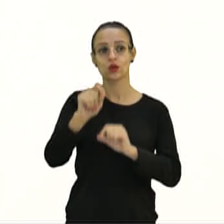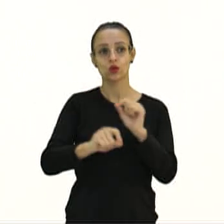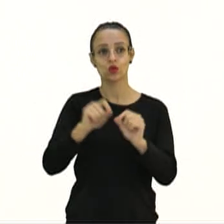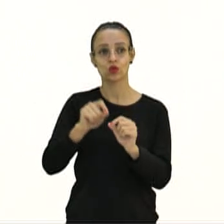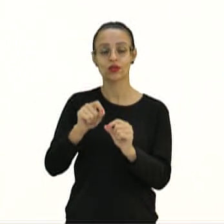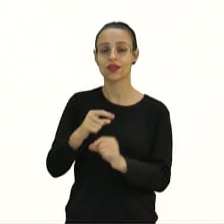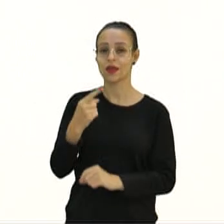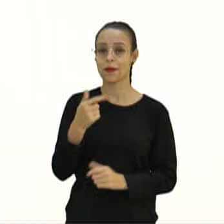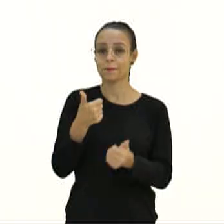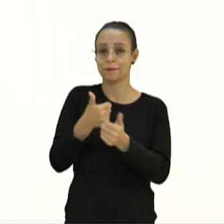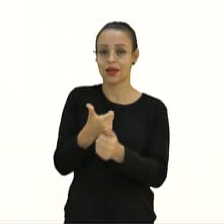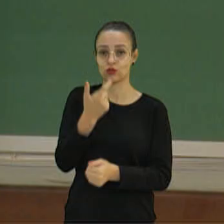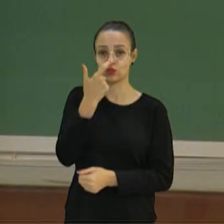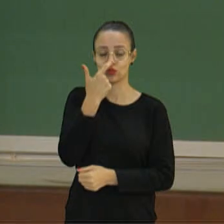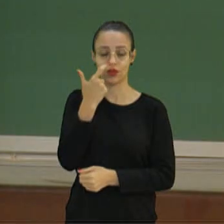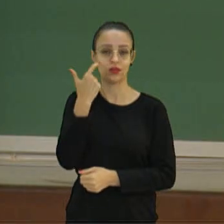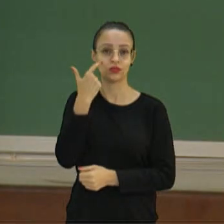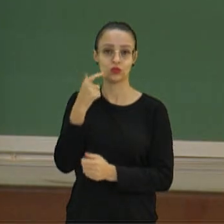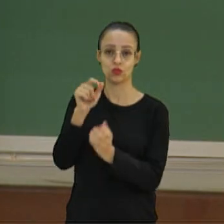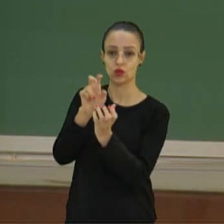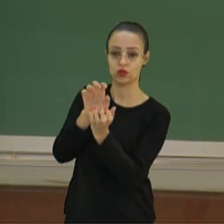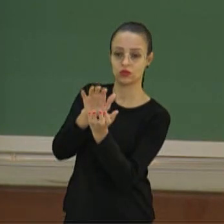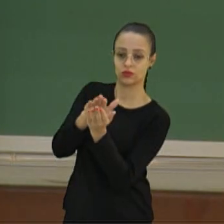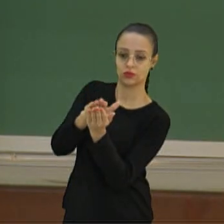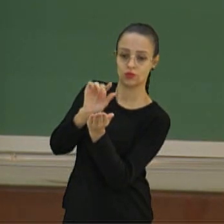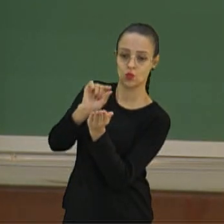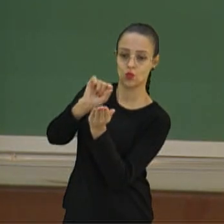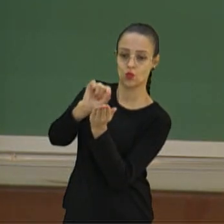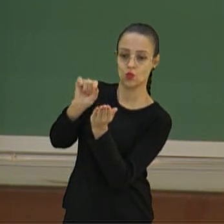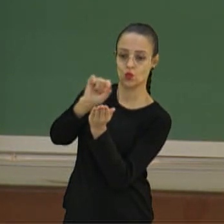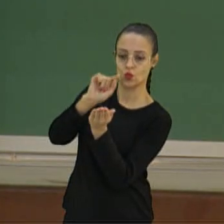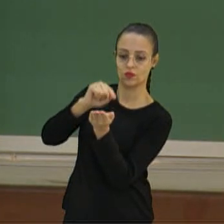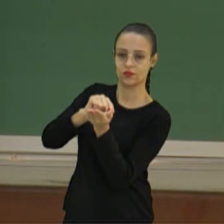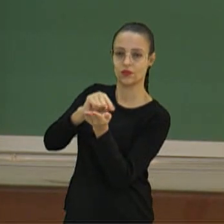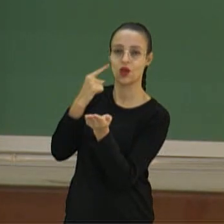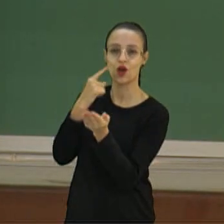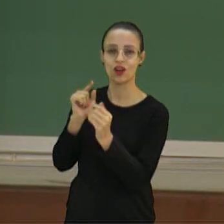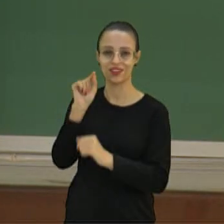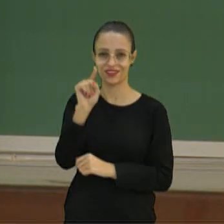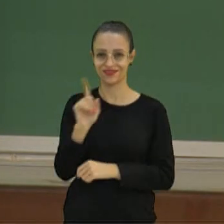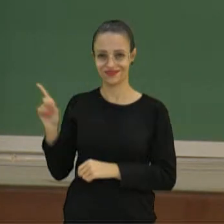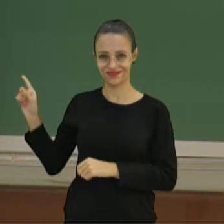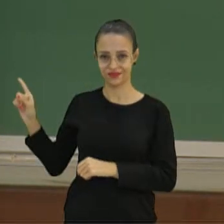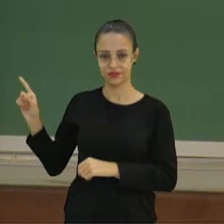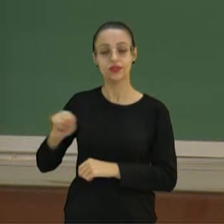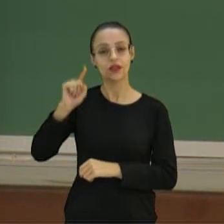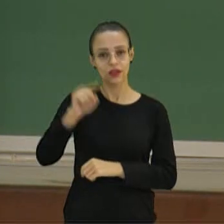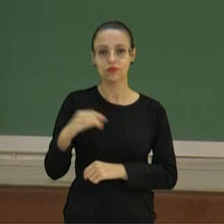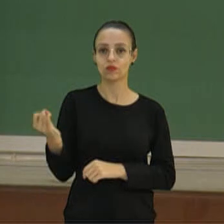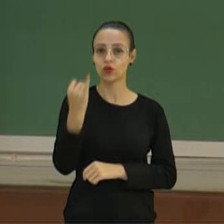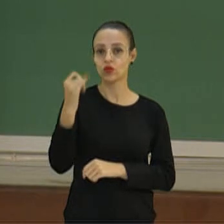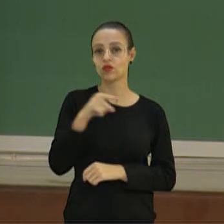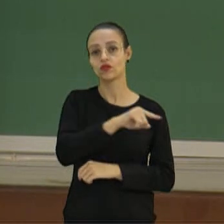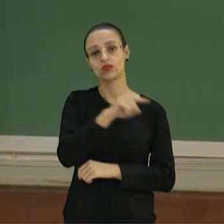entre a narina e o olho da serpente. Então, esse buraquinho aqui, ó, que está mostrando na flechinha. É muito importante para